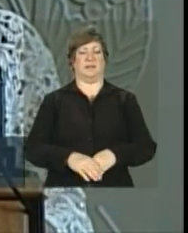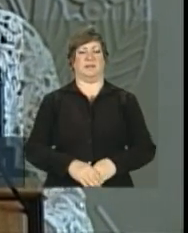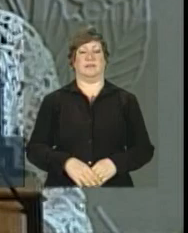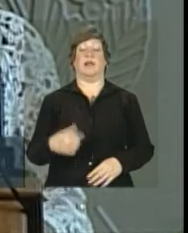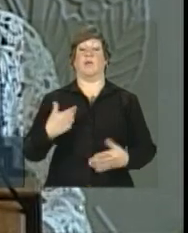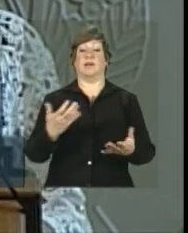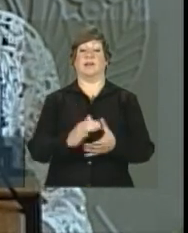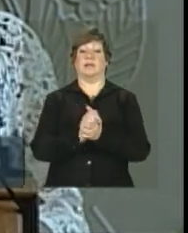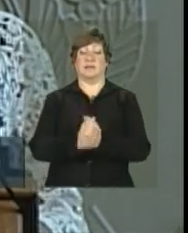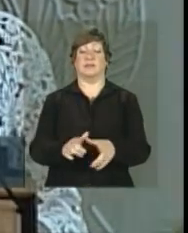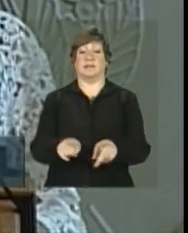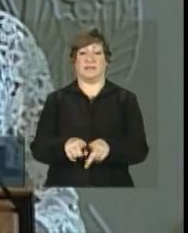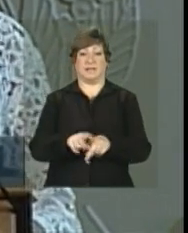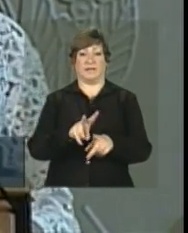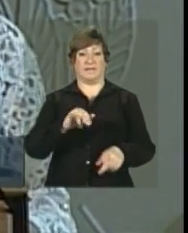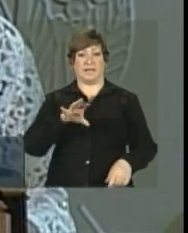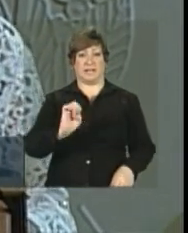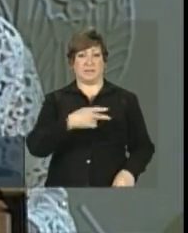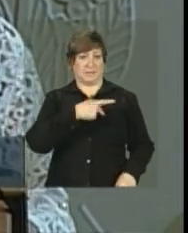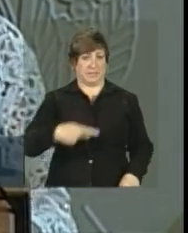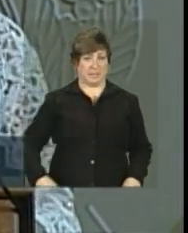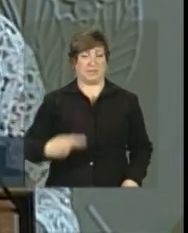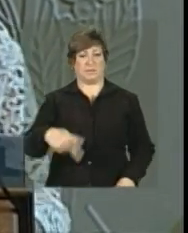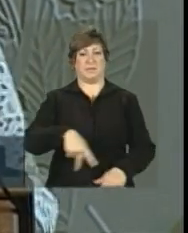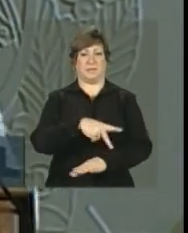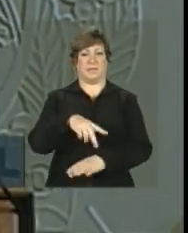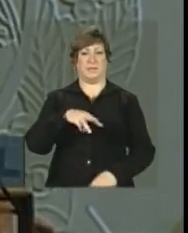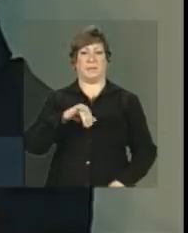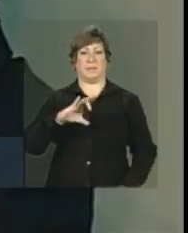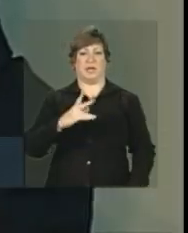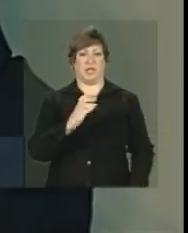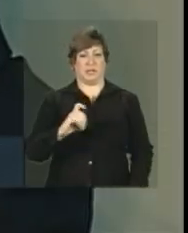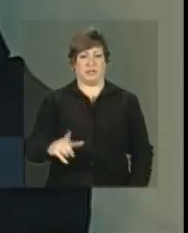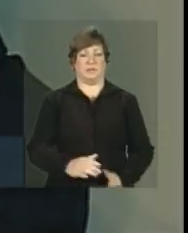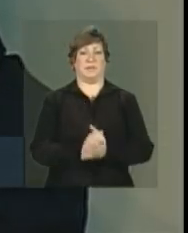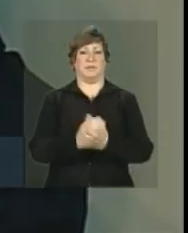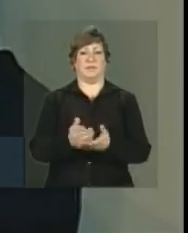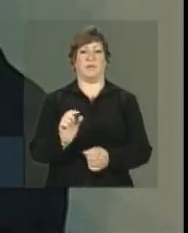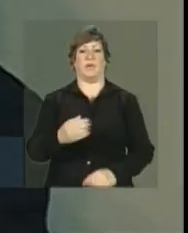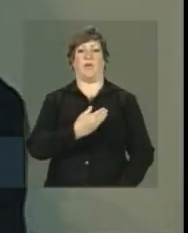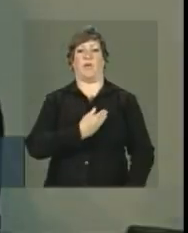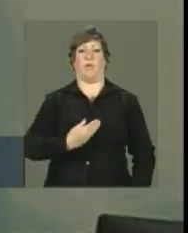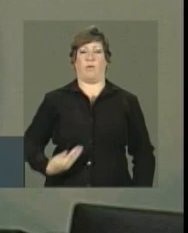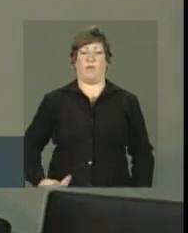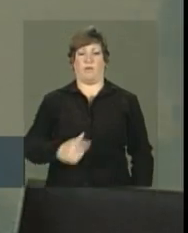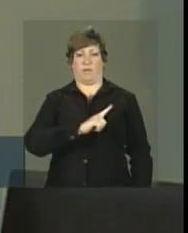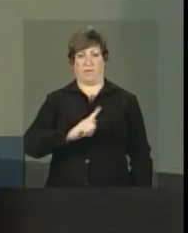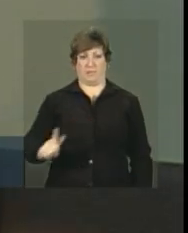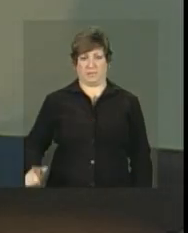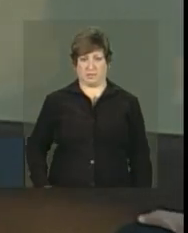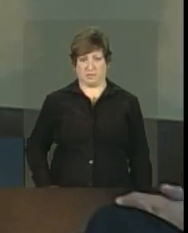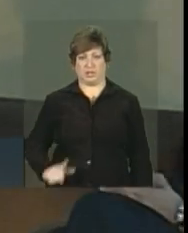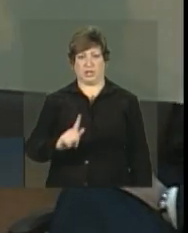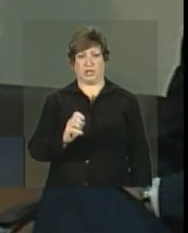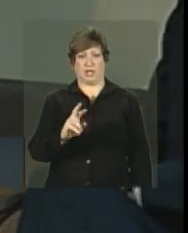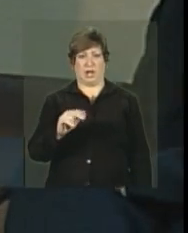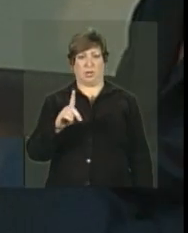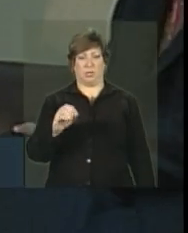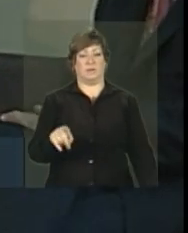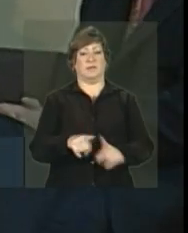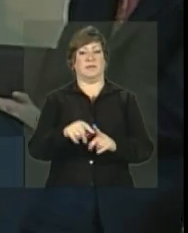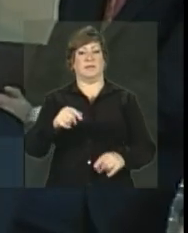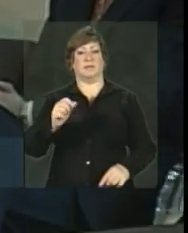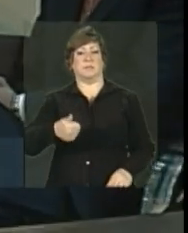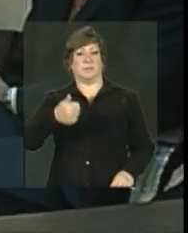cumprimentar o vice-presidente da República, Michel Temer, o governador Geraldo Alckmin, a